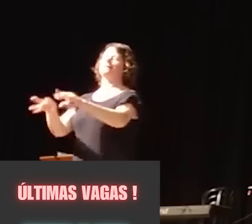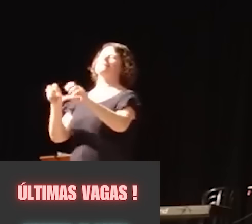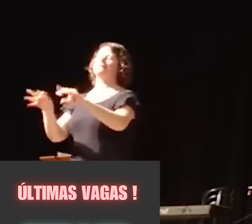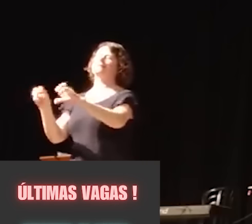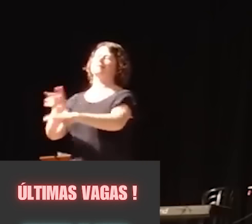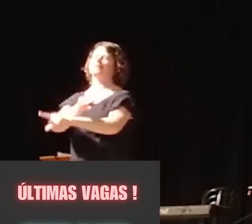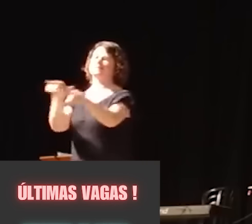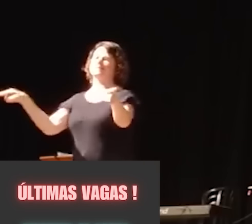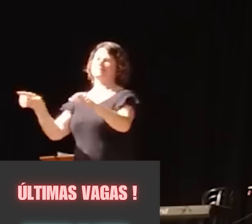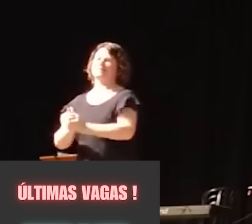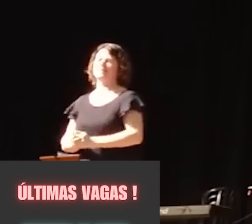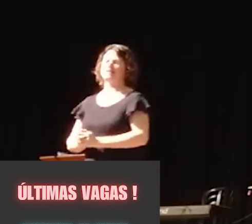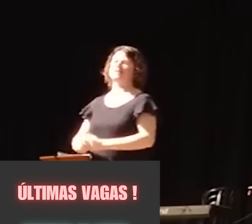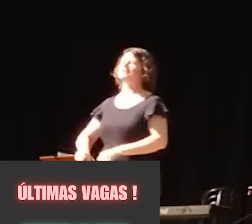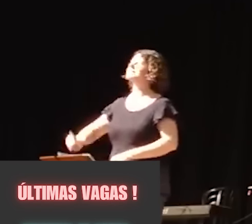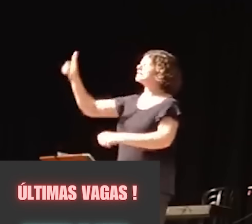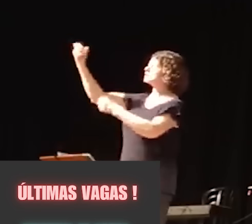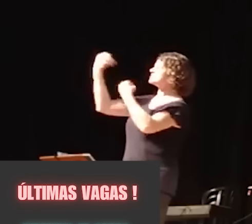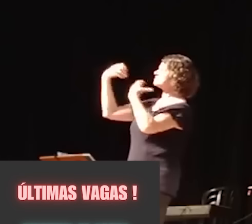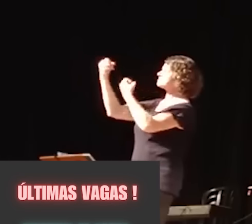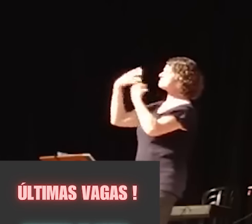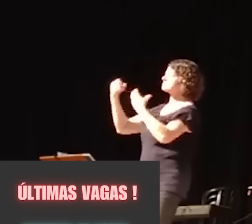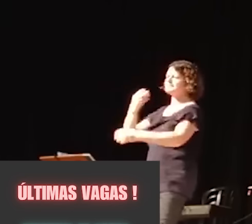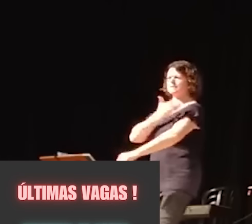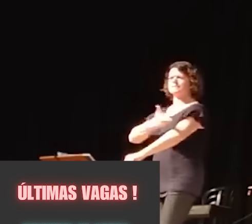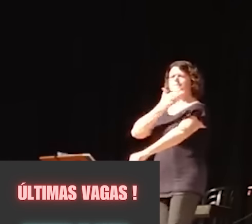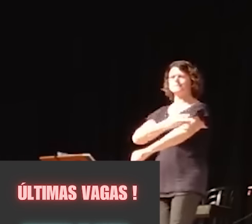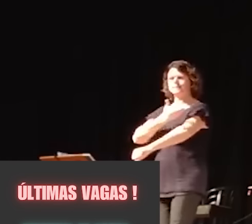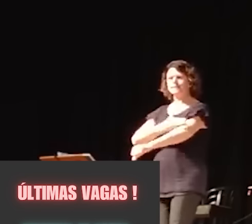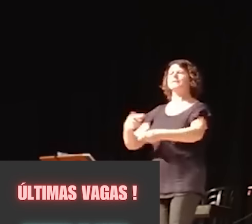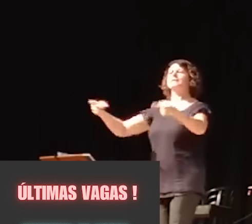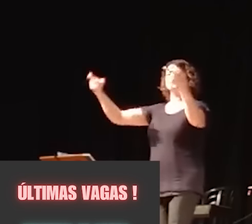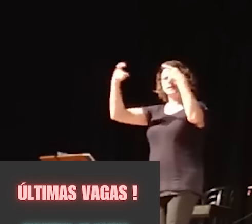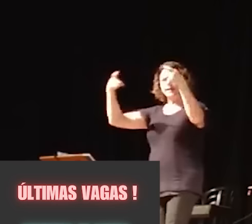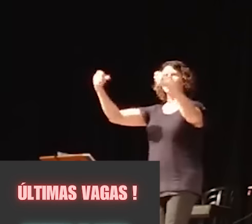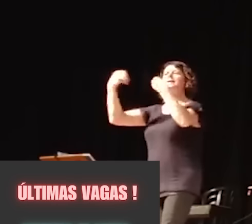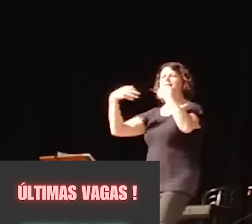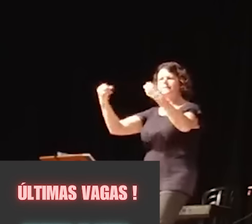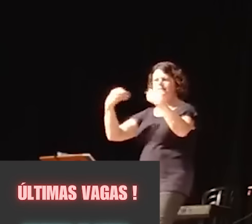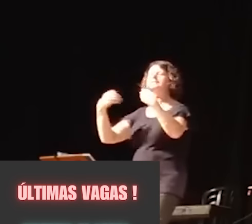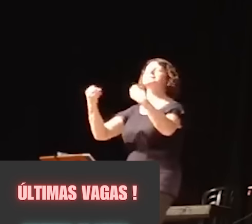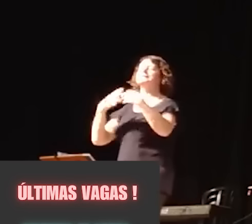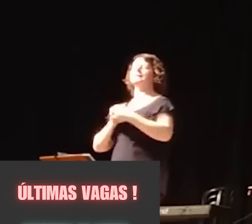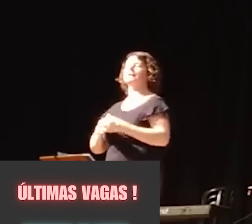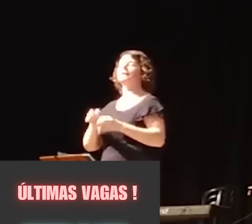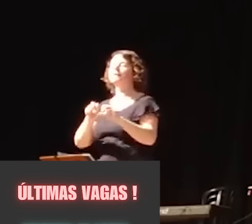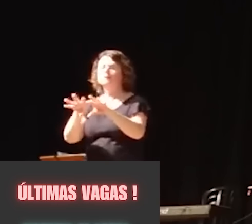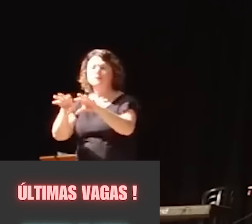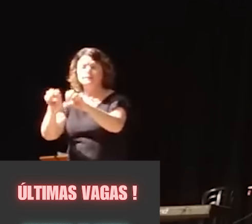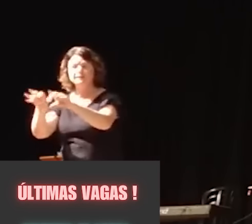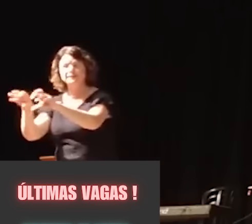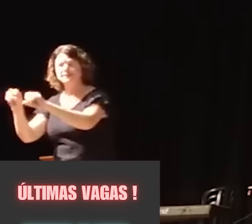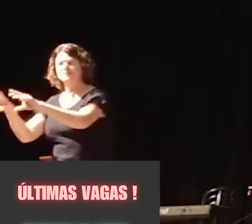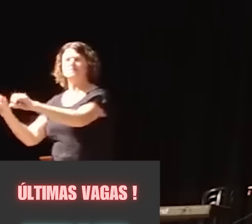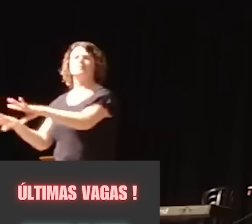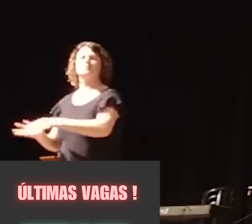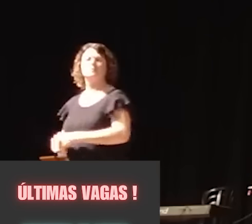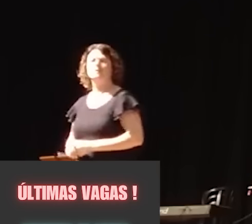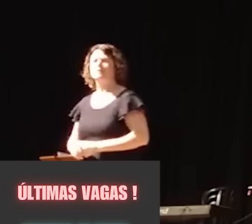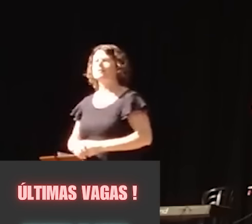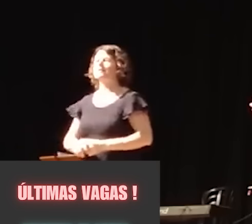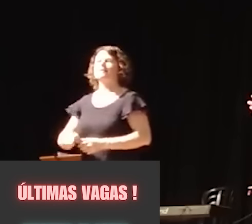Deus ele me prepara pra guerra ele ensina o ensino gente ele Depende de algo